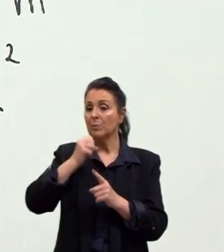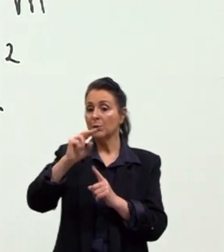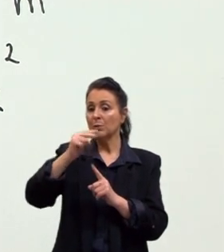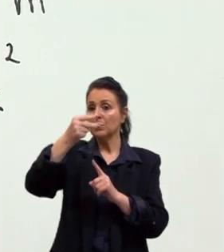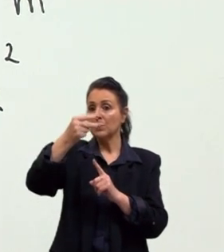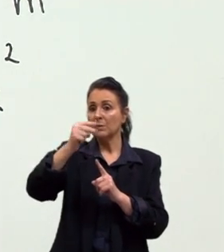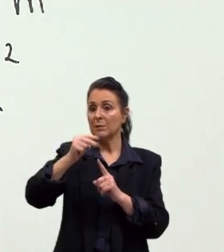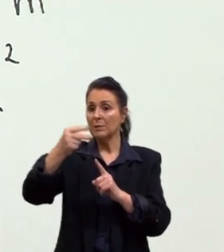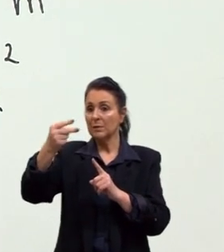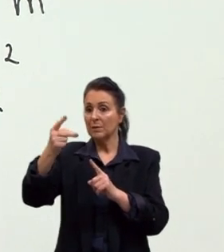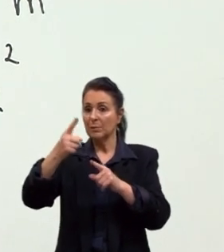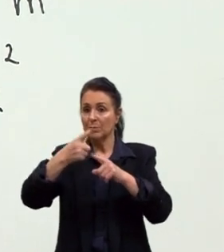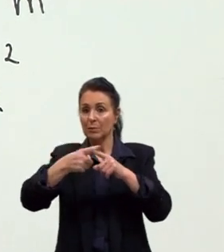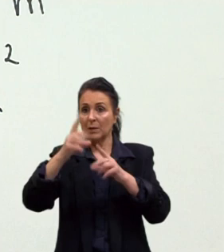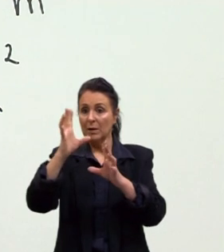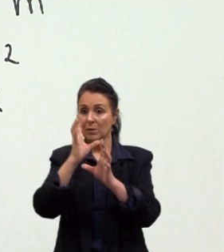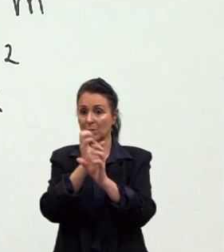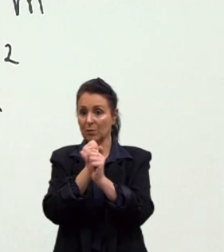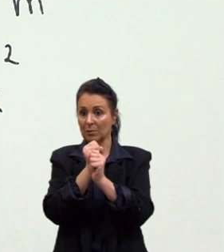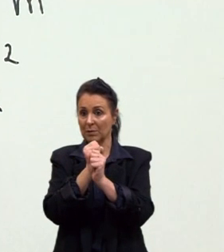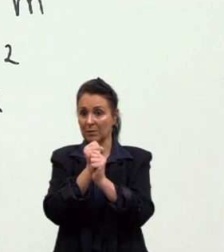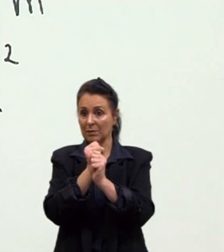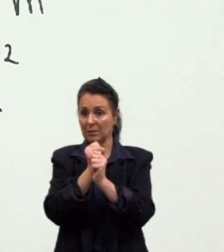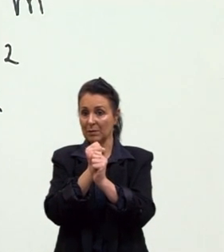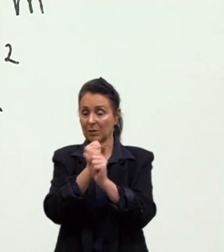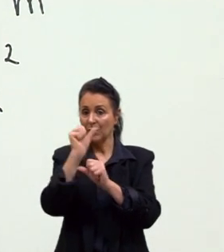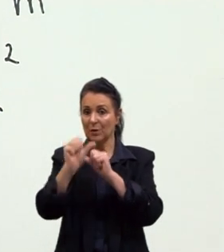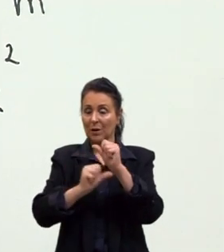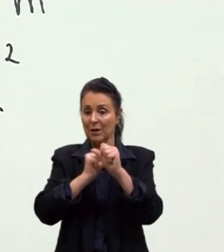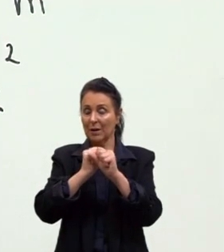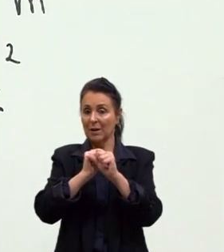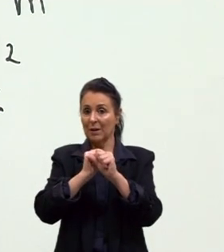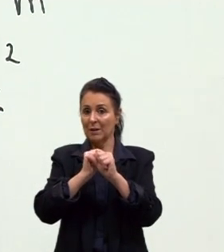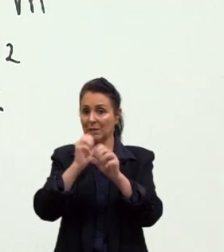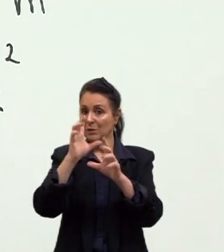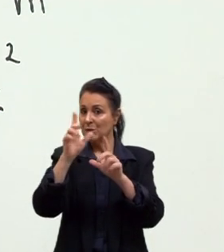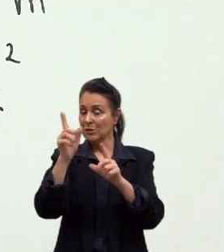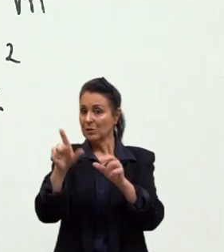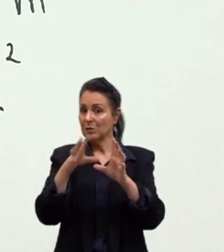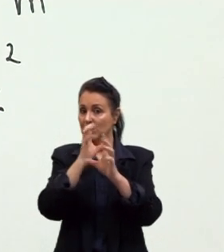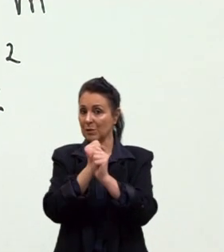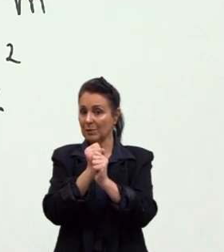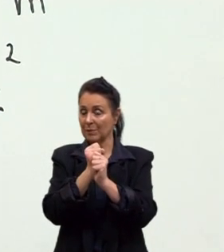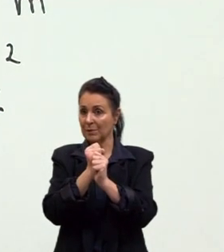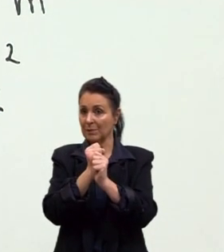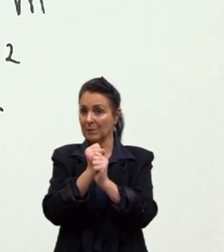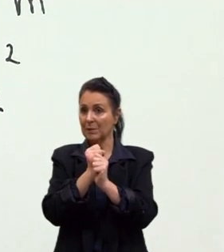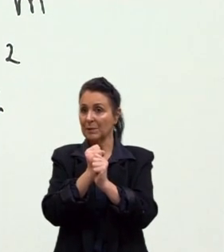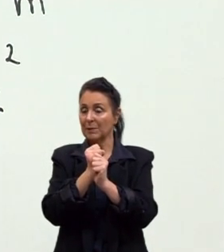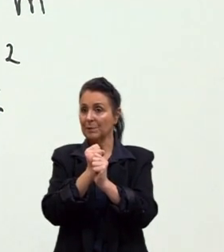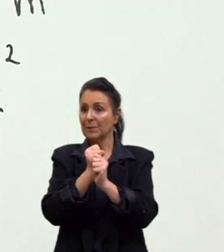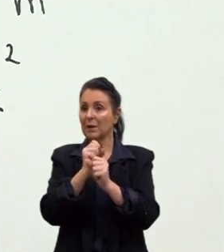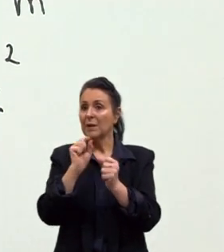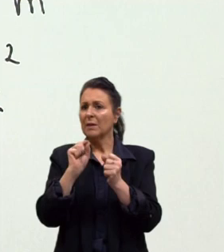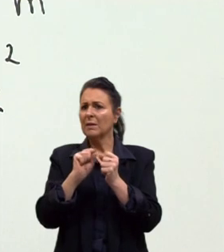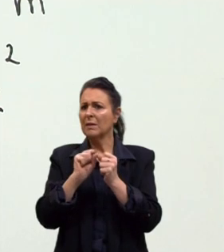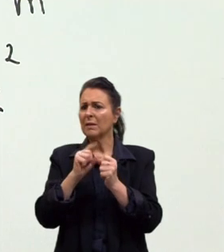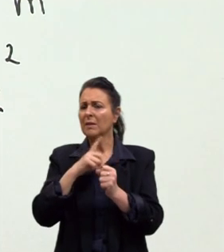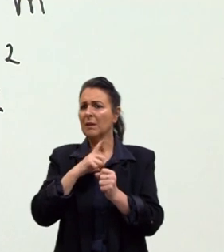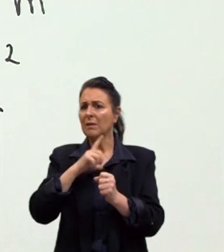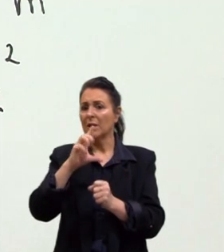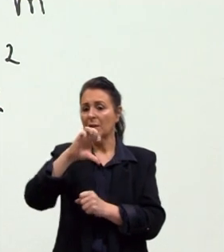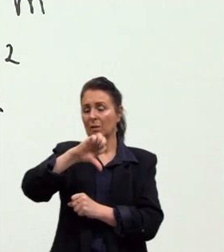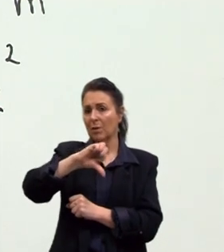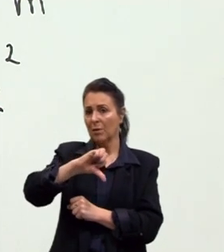multiplicação de expoentes a gente soma a gente já falou isso lá nas nossas primeiras aulas tá então se a gente soma a gente vai ter o que